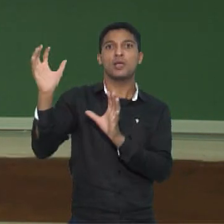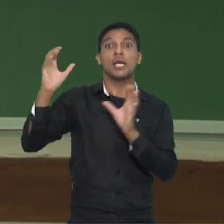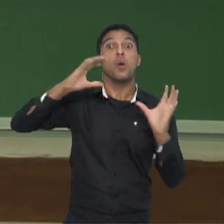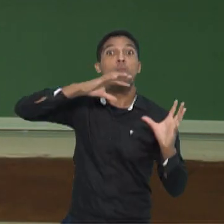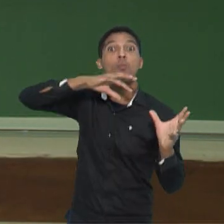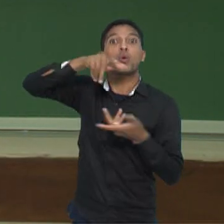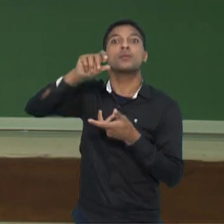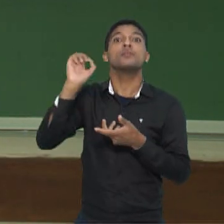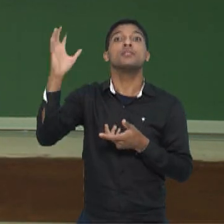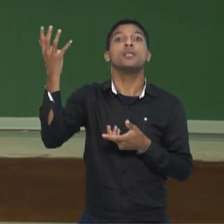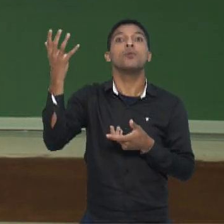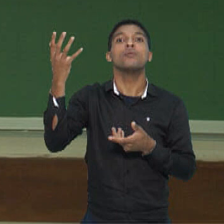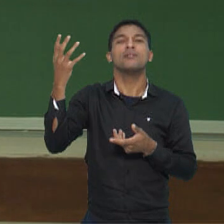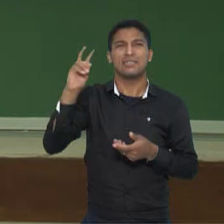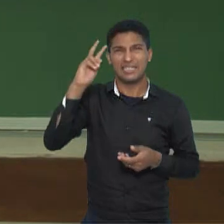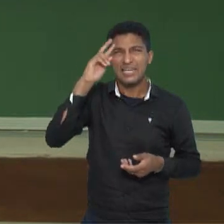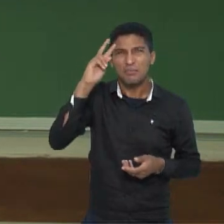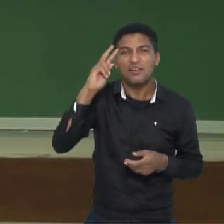aquecimento do planeta.